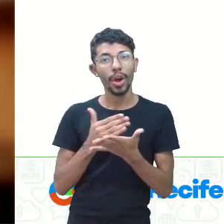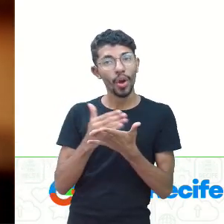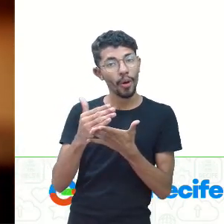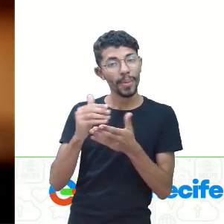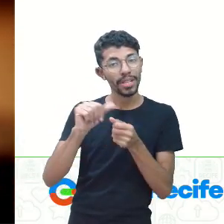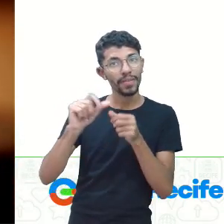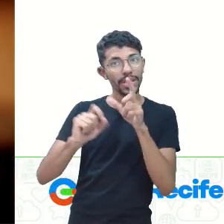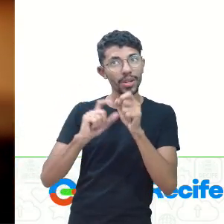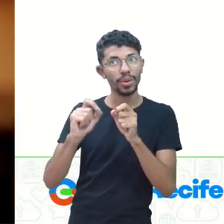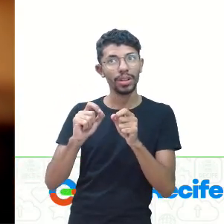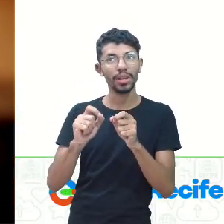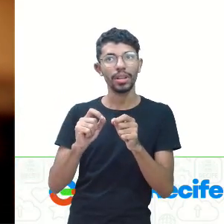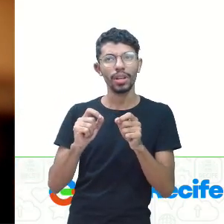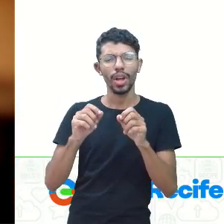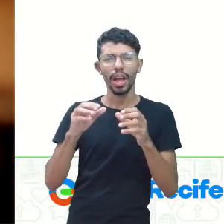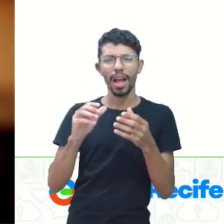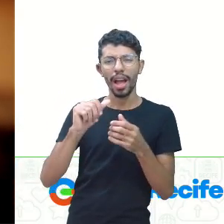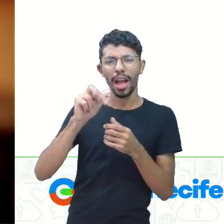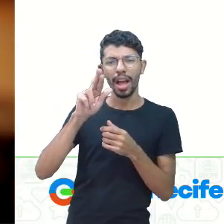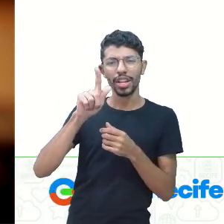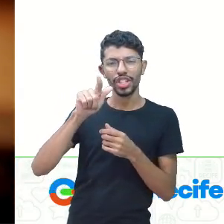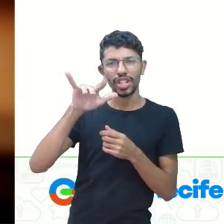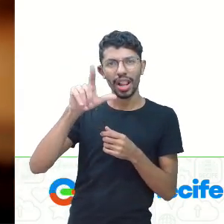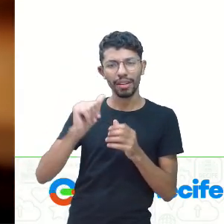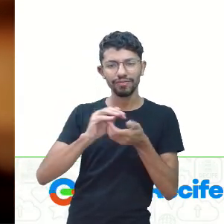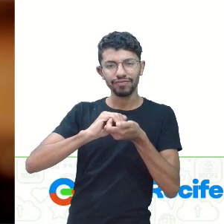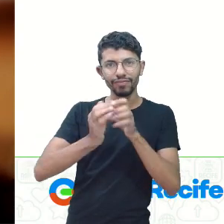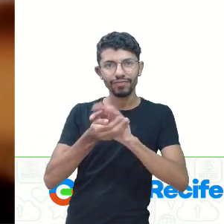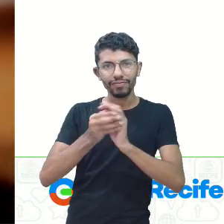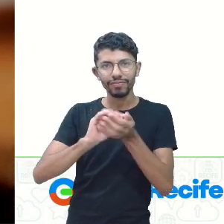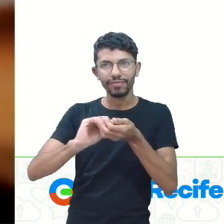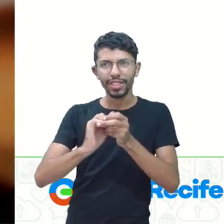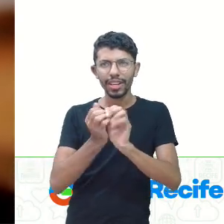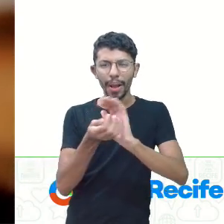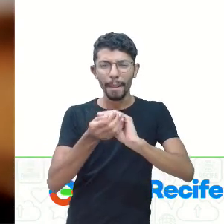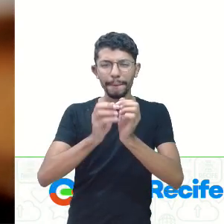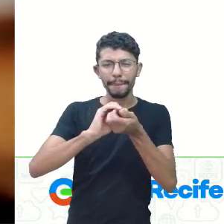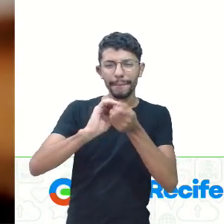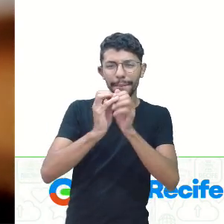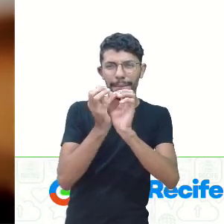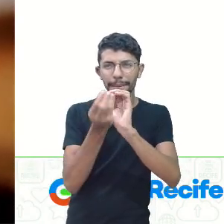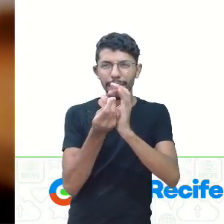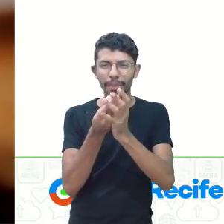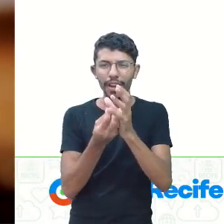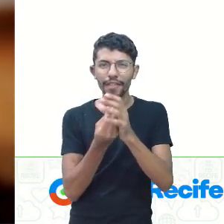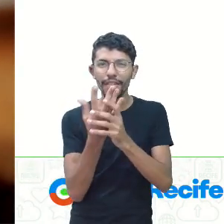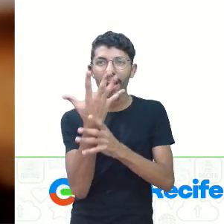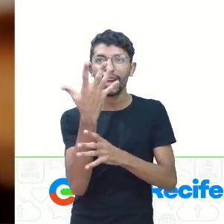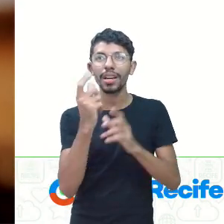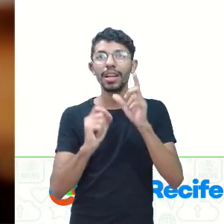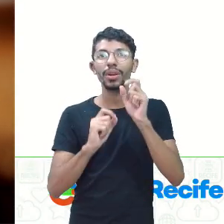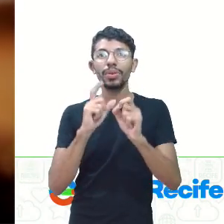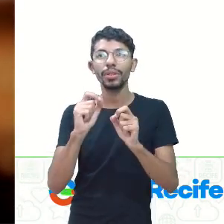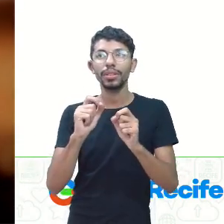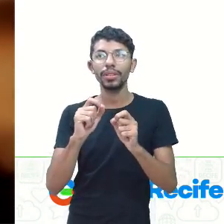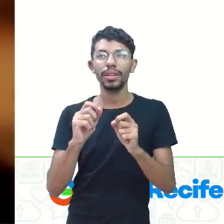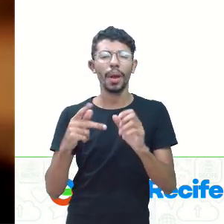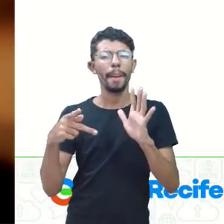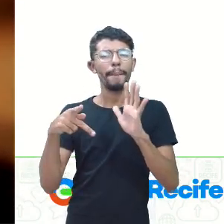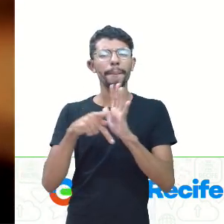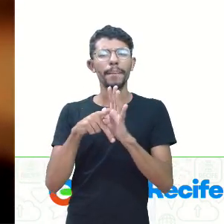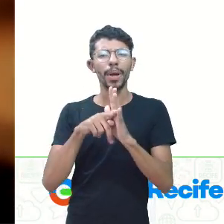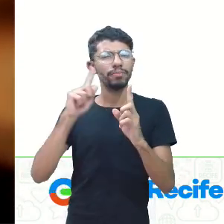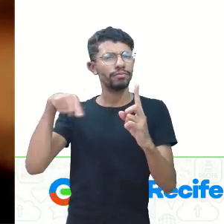ali uma porção de argila, uma porção de barro e vai modelando e ele vai fazendo aquilo, não é, que ele está